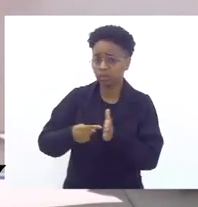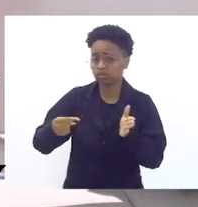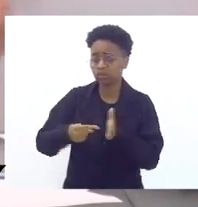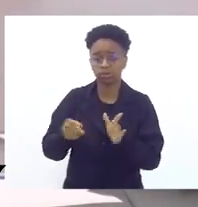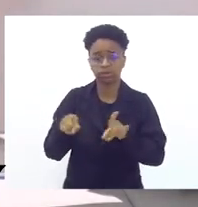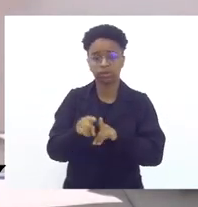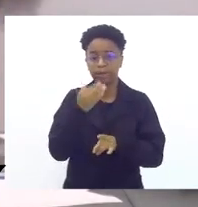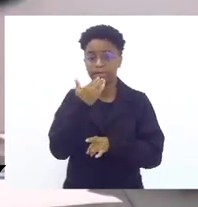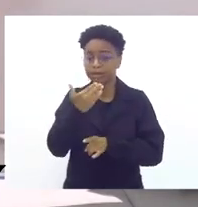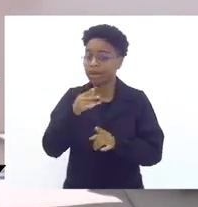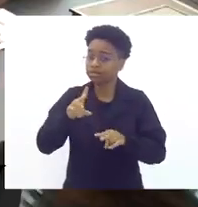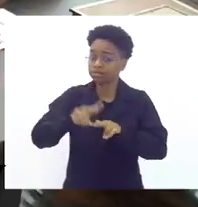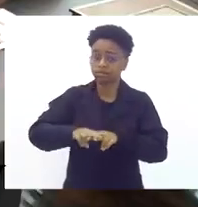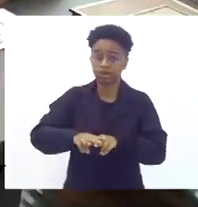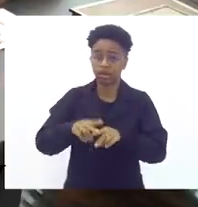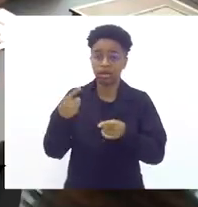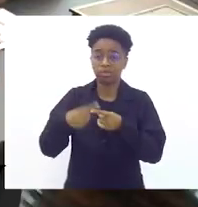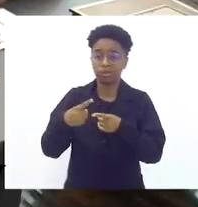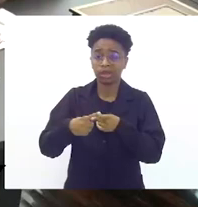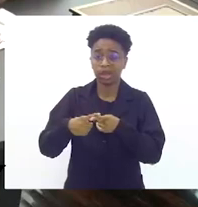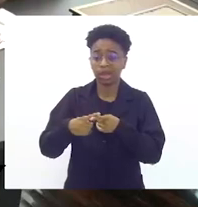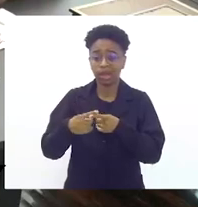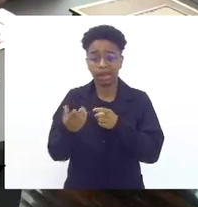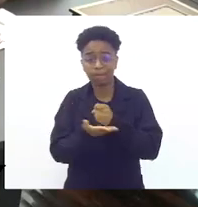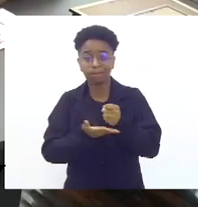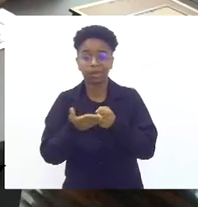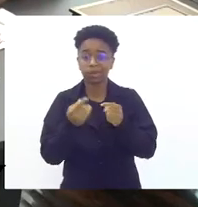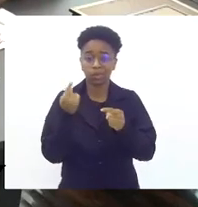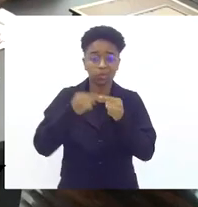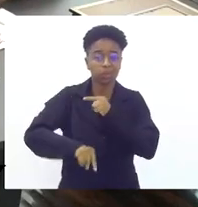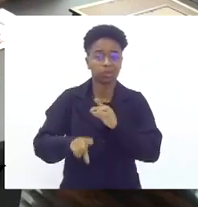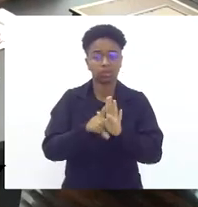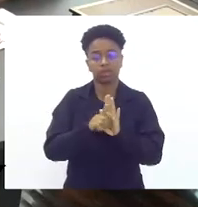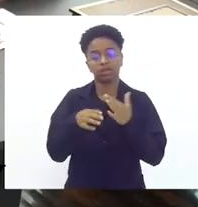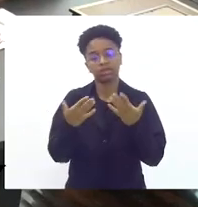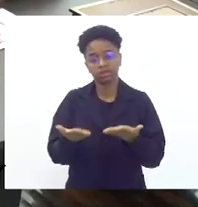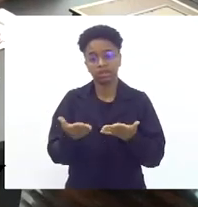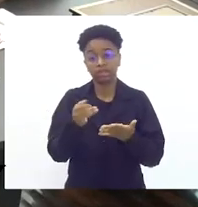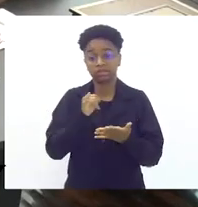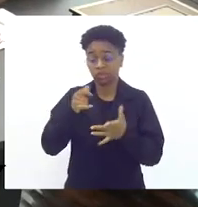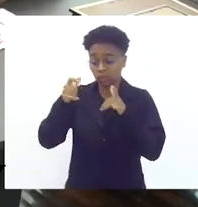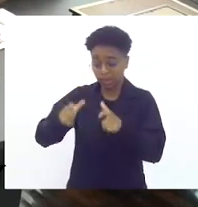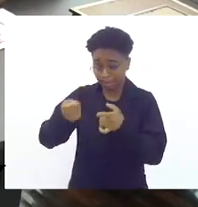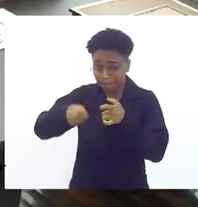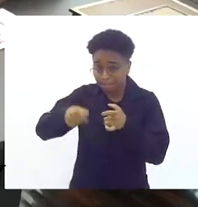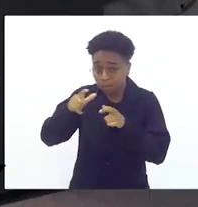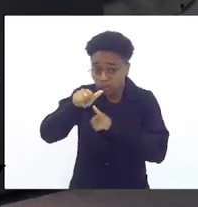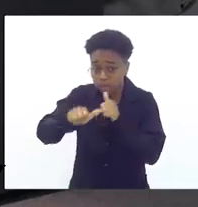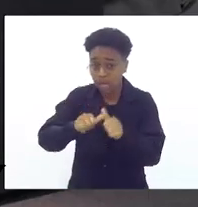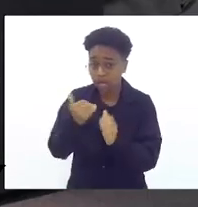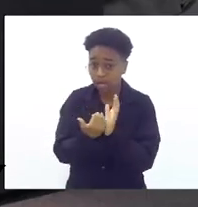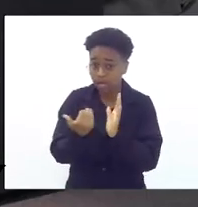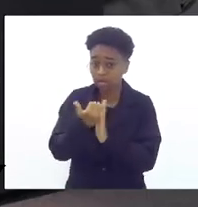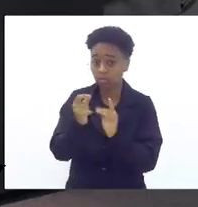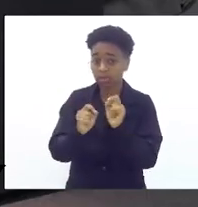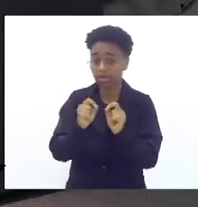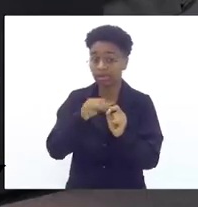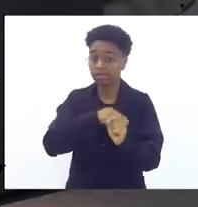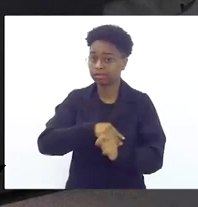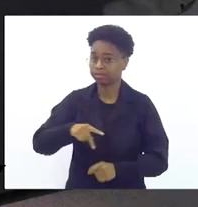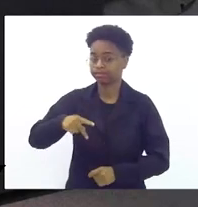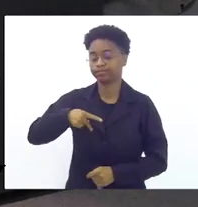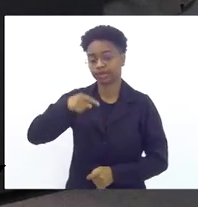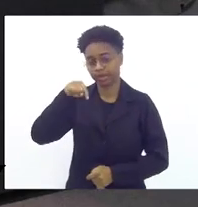prisão com base completamente legal portanto você tem uma casa que deve mudar e muito é um Ministério